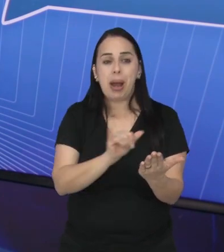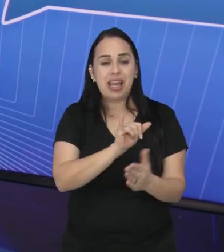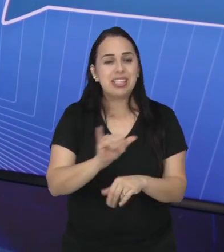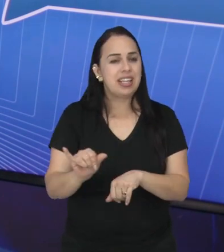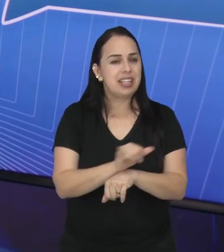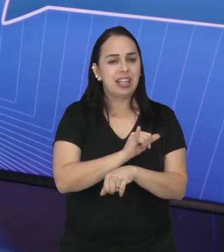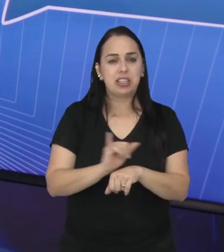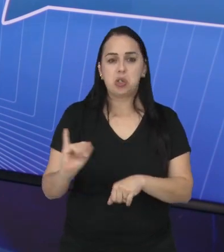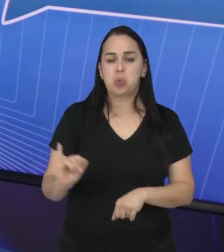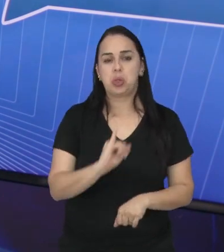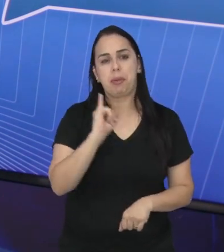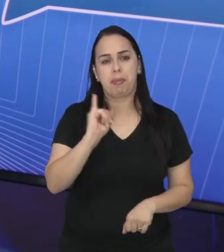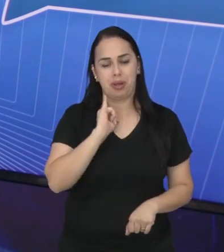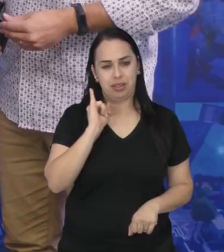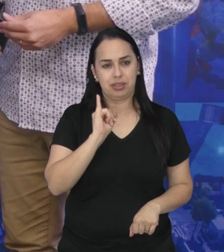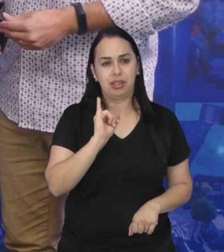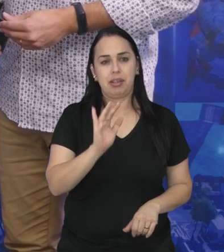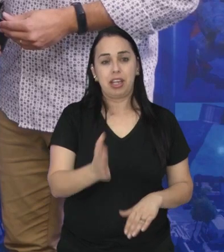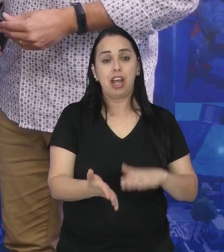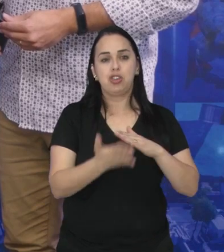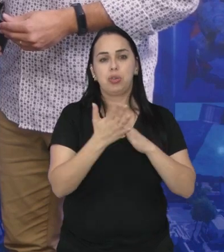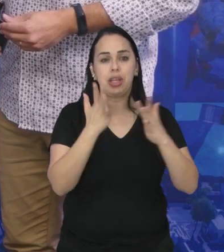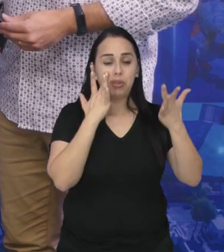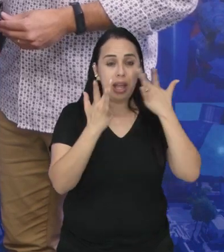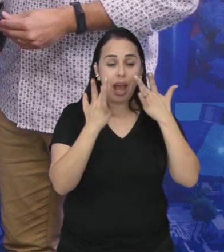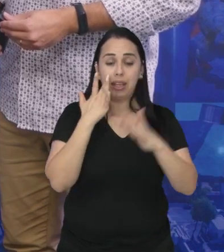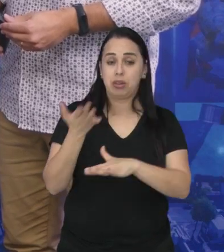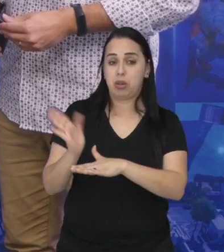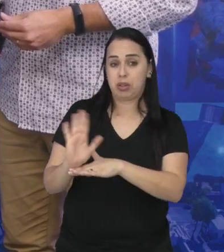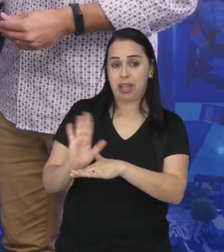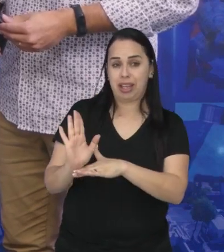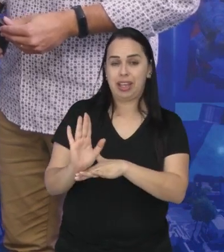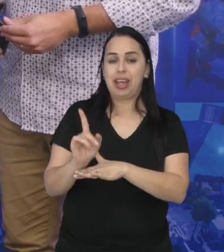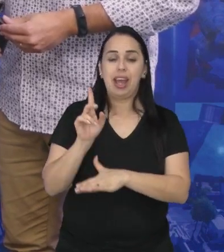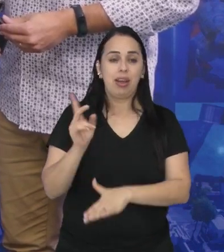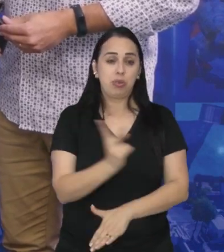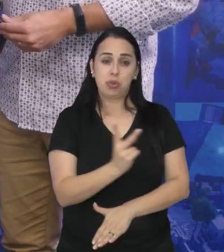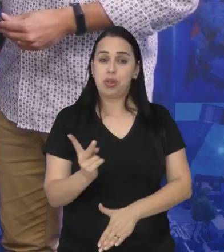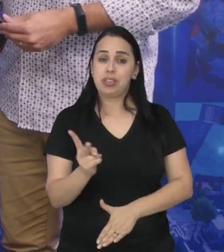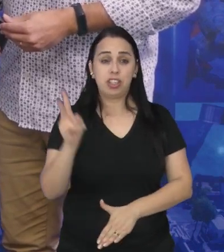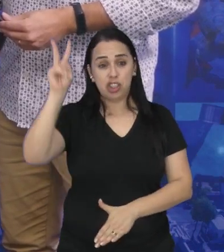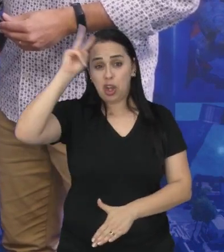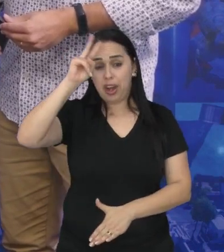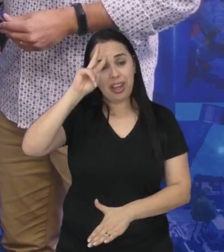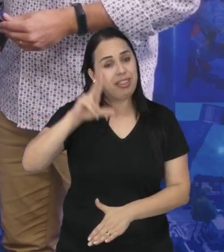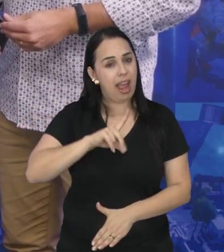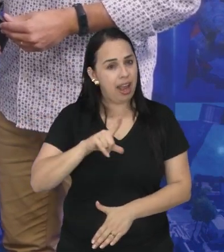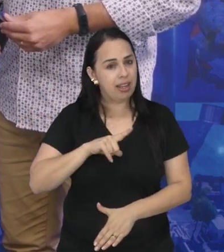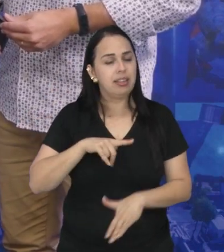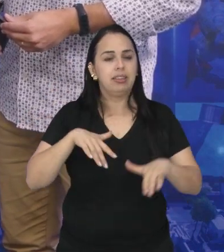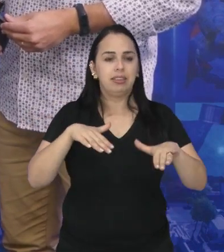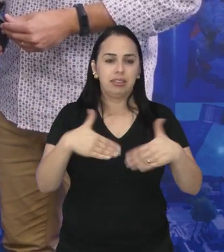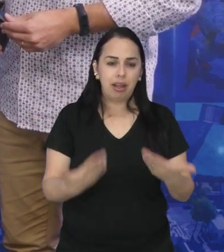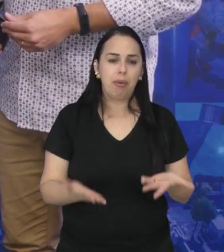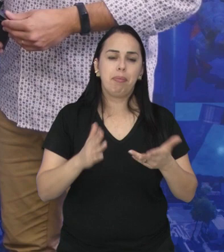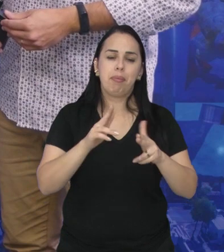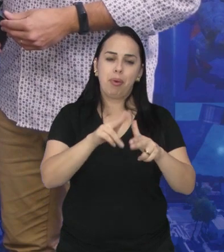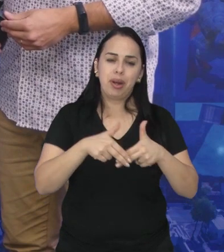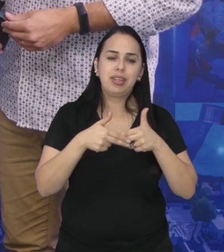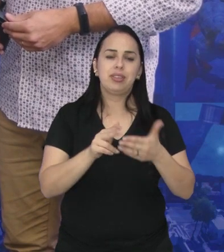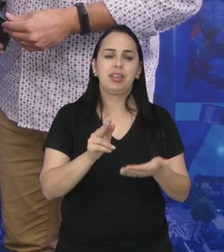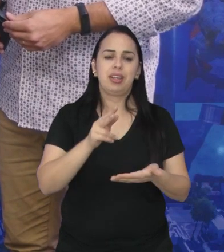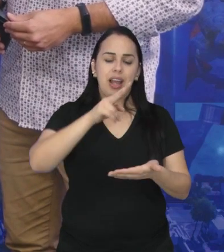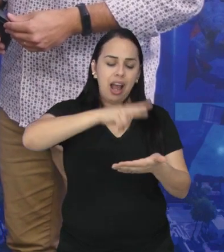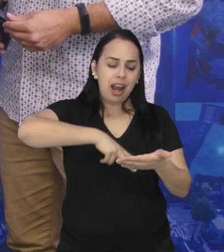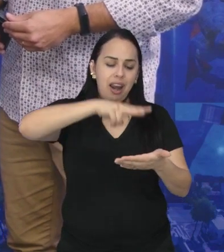recurso fundamental, por exemplo, para teatros, para cinemas, é a história, né? Então, a partir da história, a